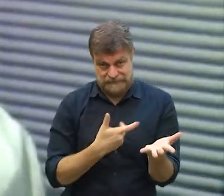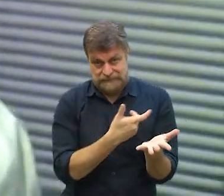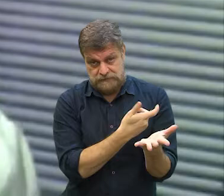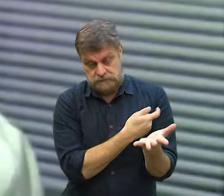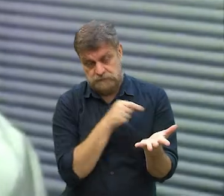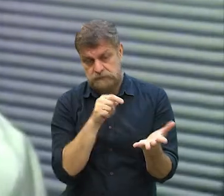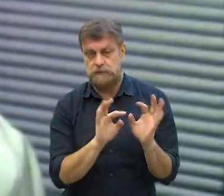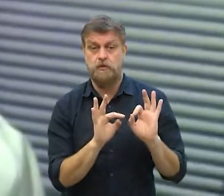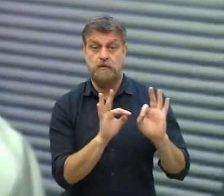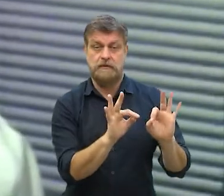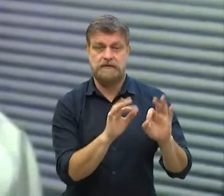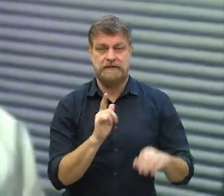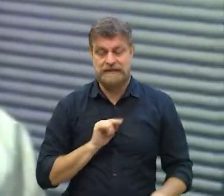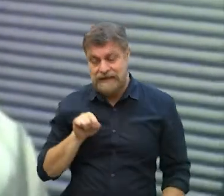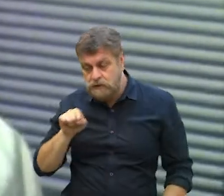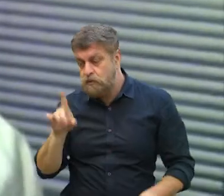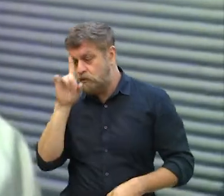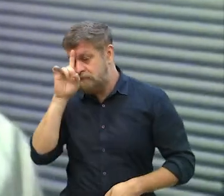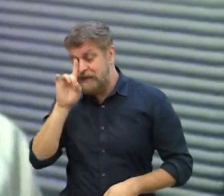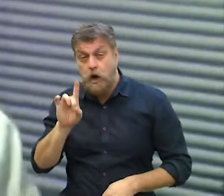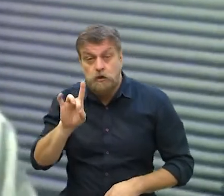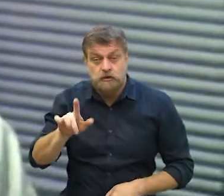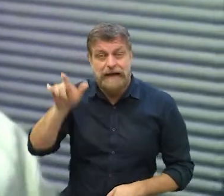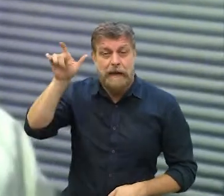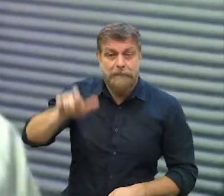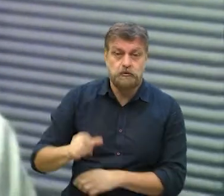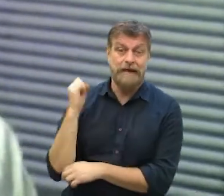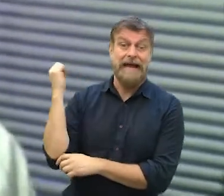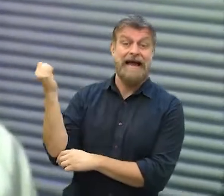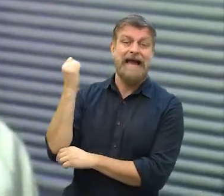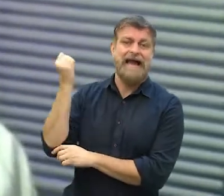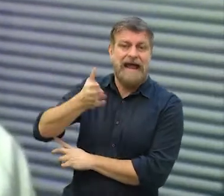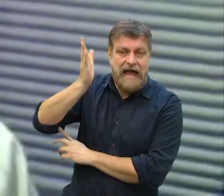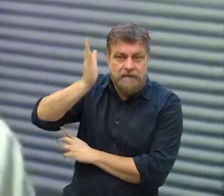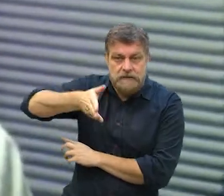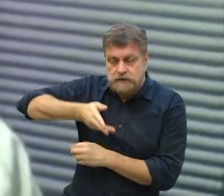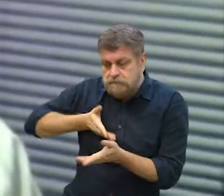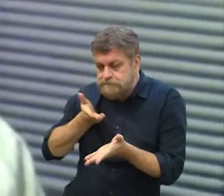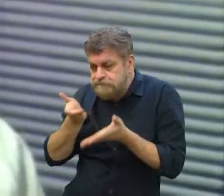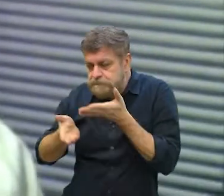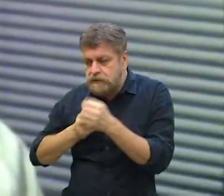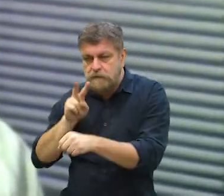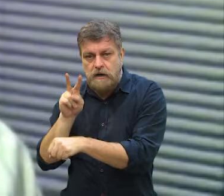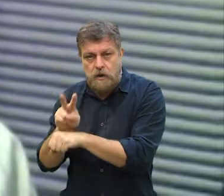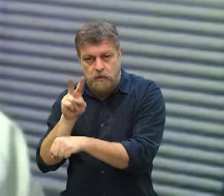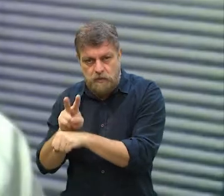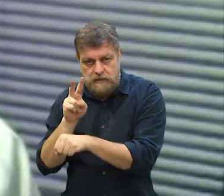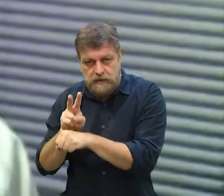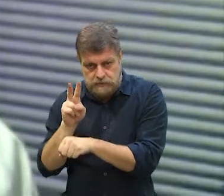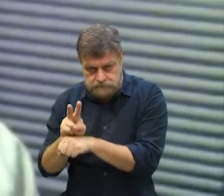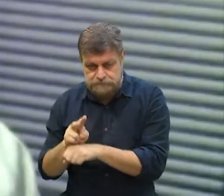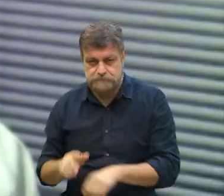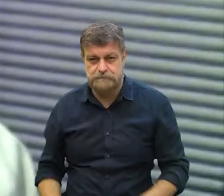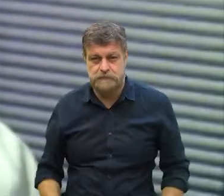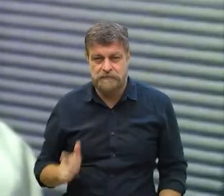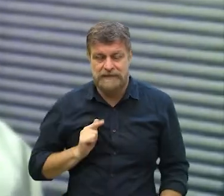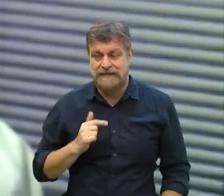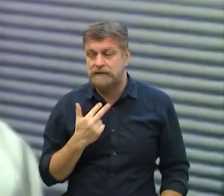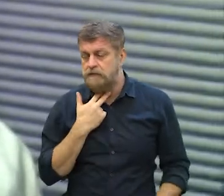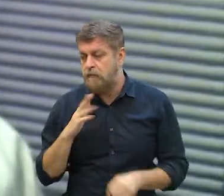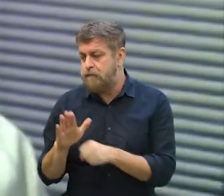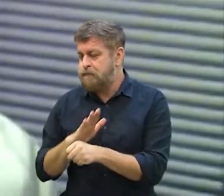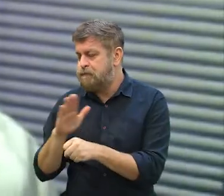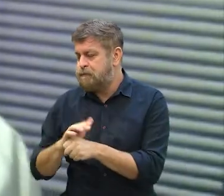ideal, chegariam realmente só os casos já triados por um especialista na atenção terciária para poder dar essa sequência.